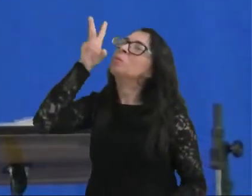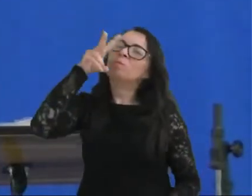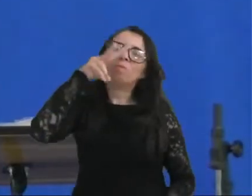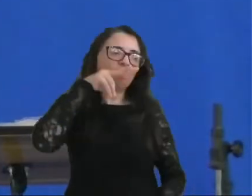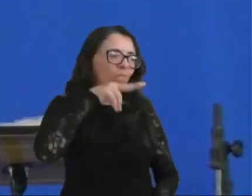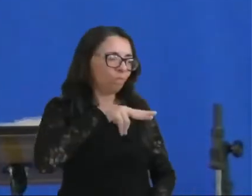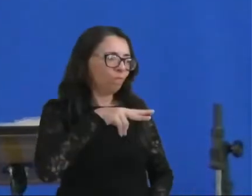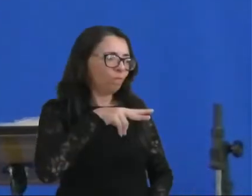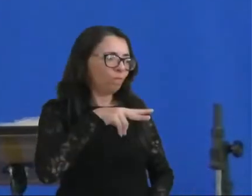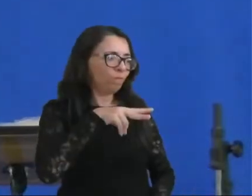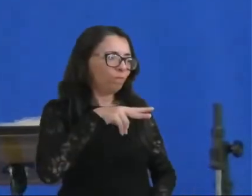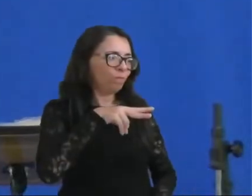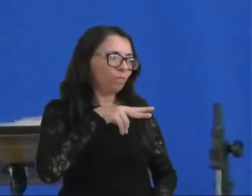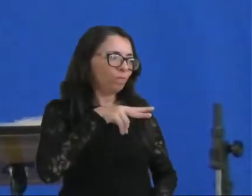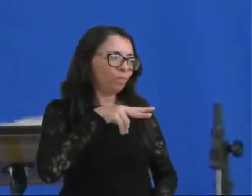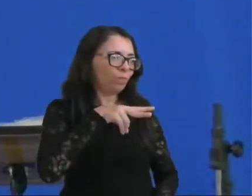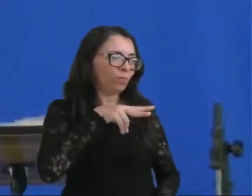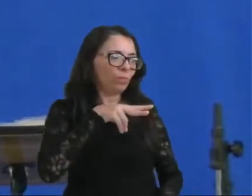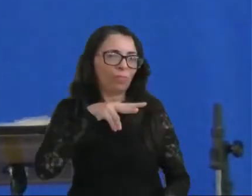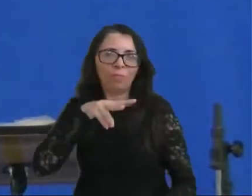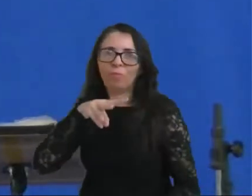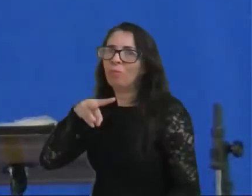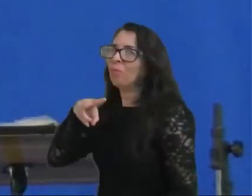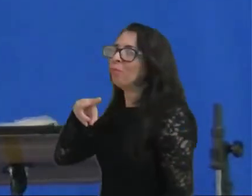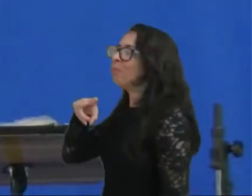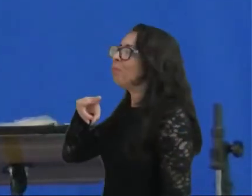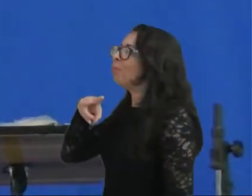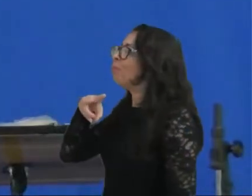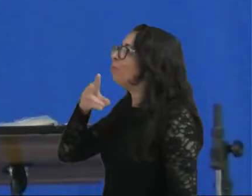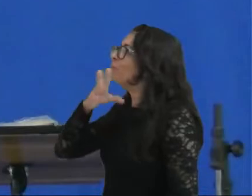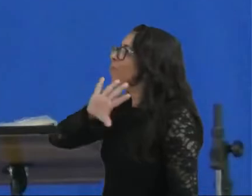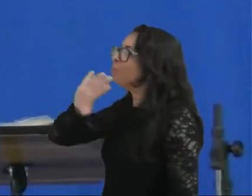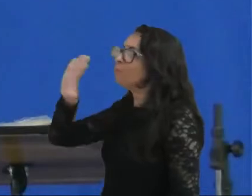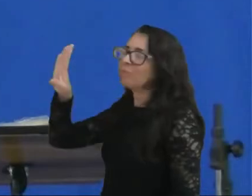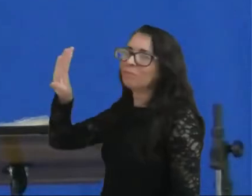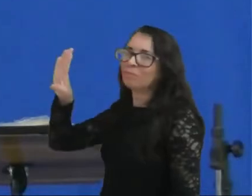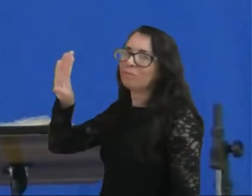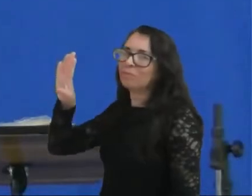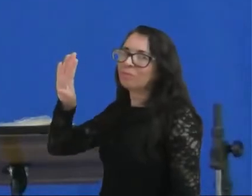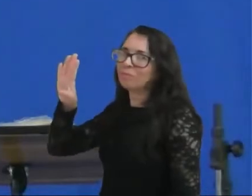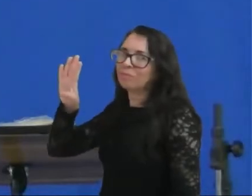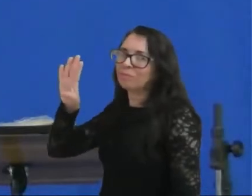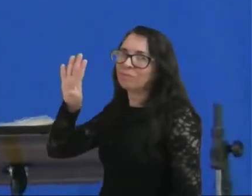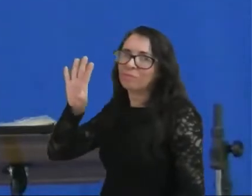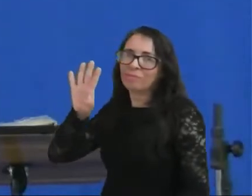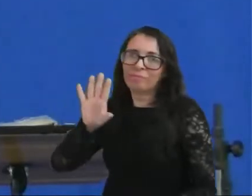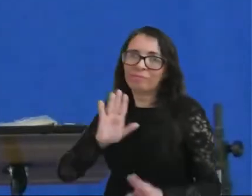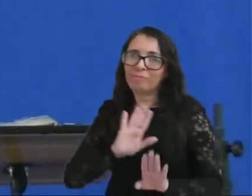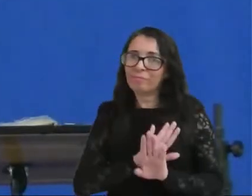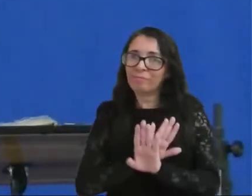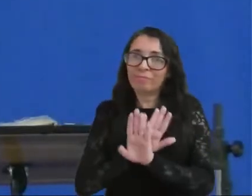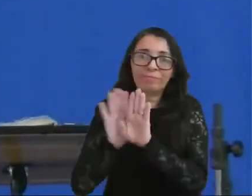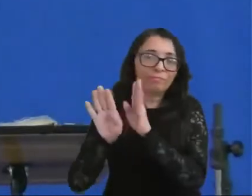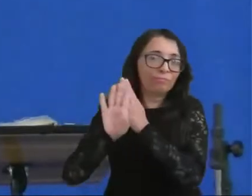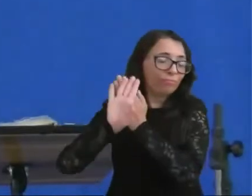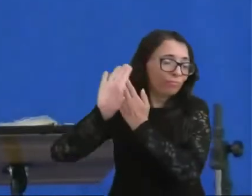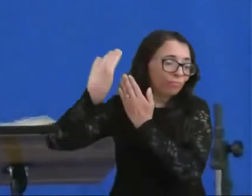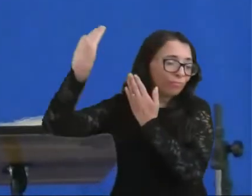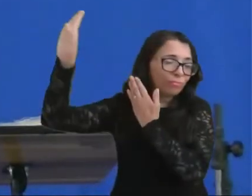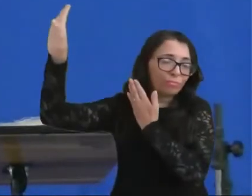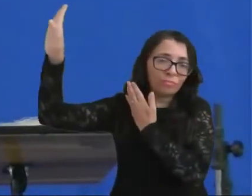brilhar. O candelabro, ele segura a luz. Tá? Se ele não brilhar, ele é inútil,